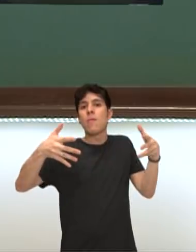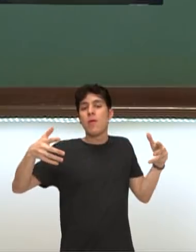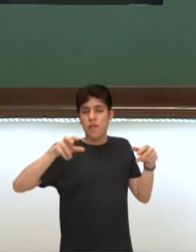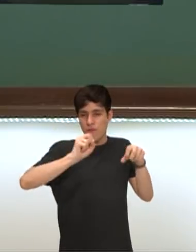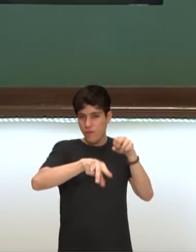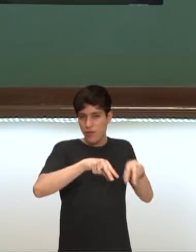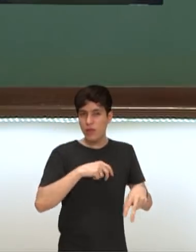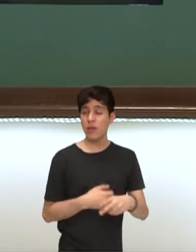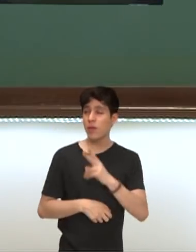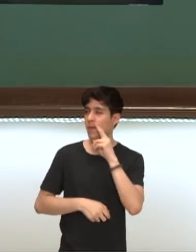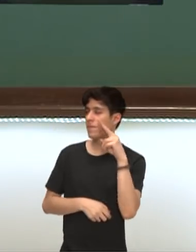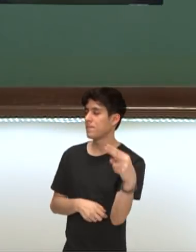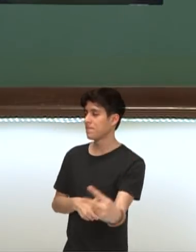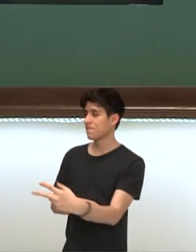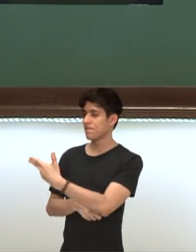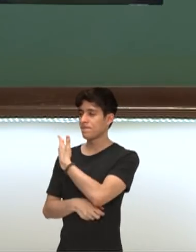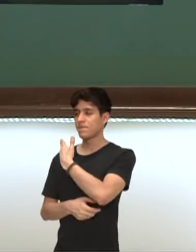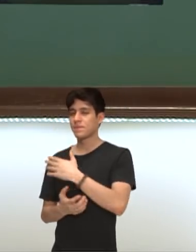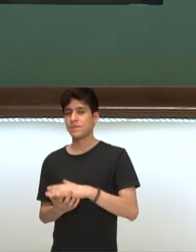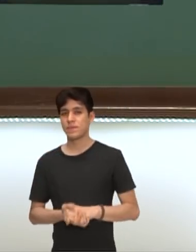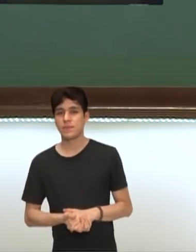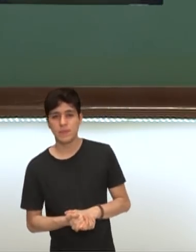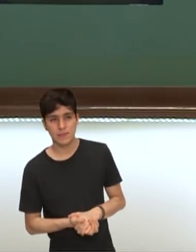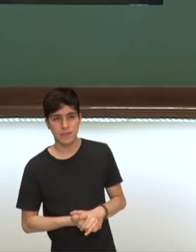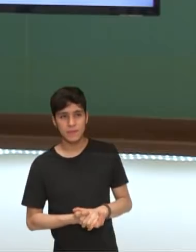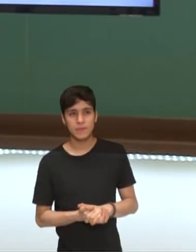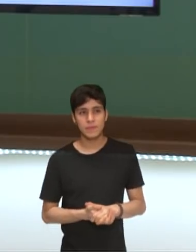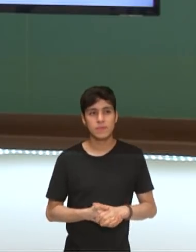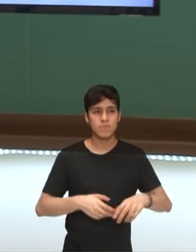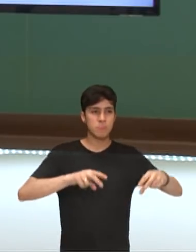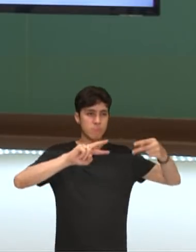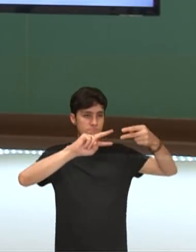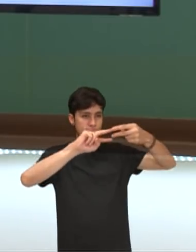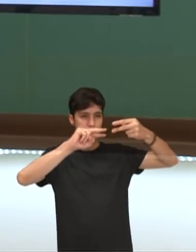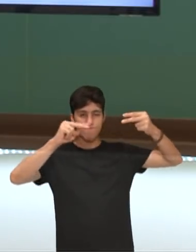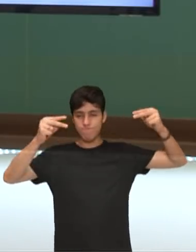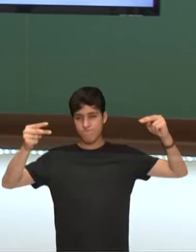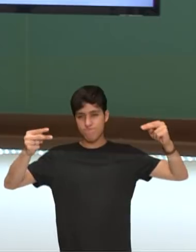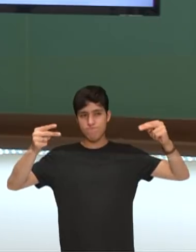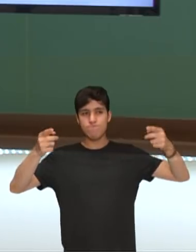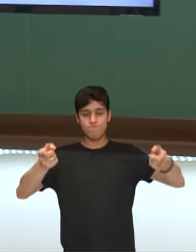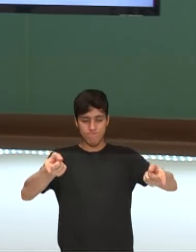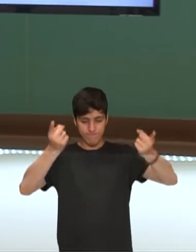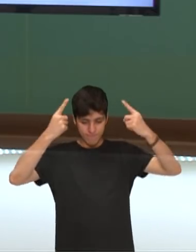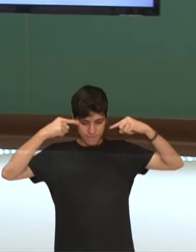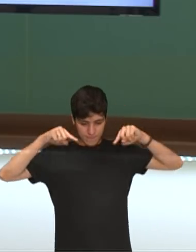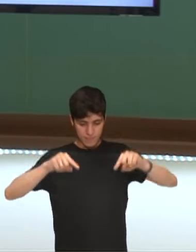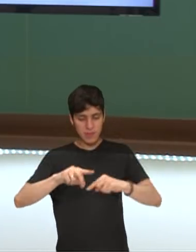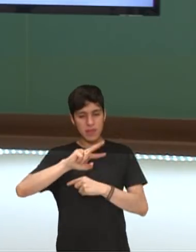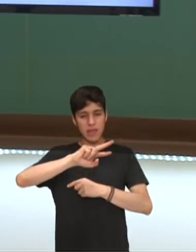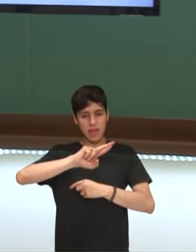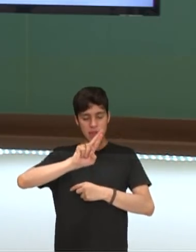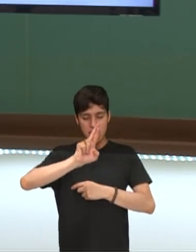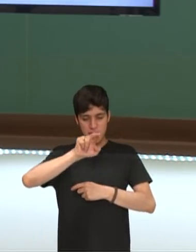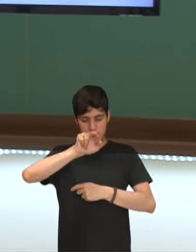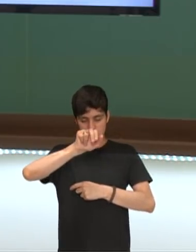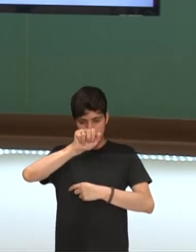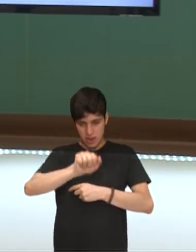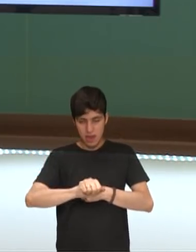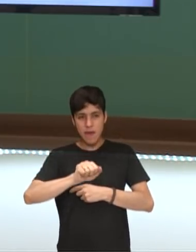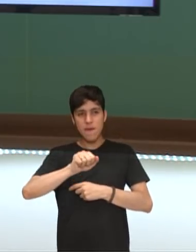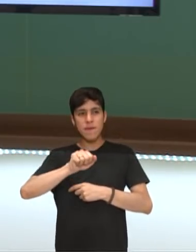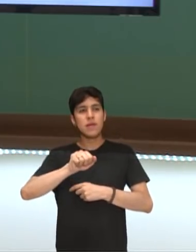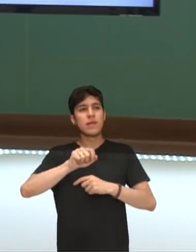Vamos observar aqui no slide? Eu tenho aqui um DNA que vai ser transcrito para um RNA mensageiro que vai